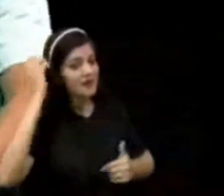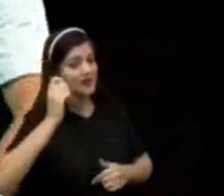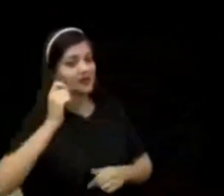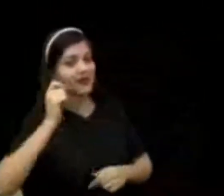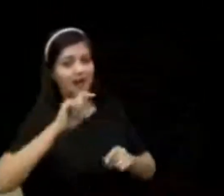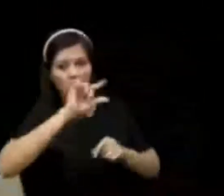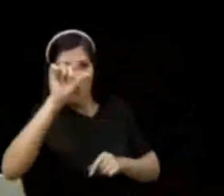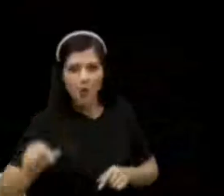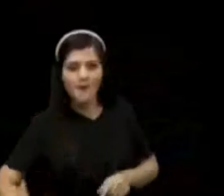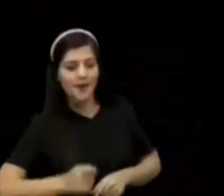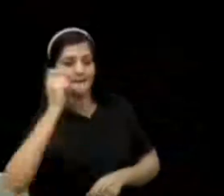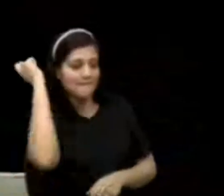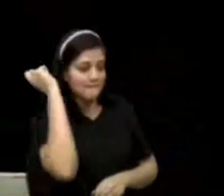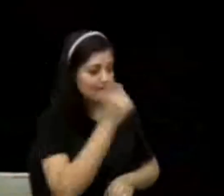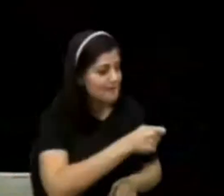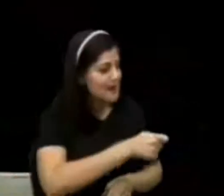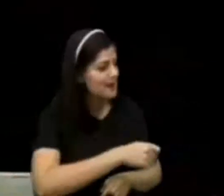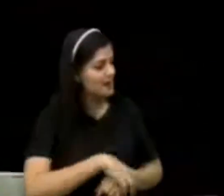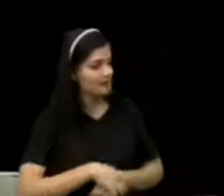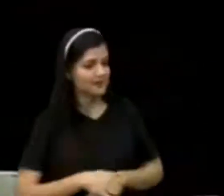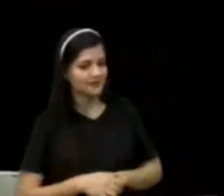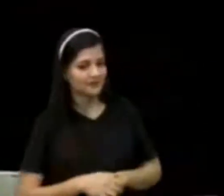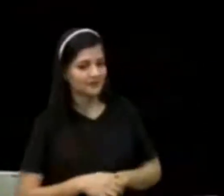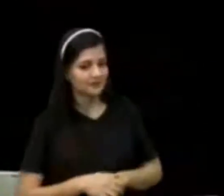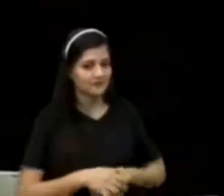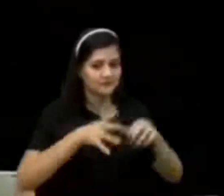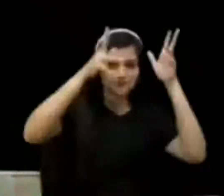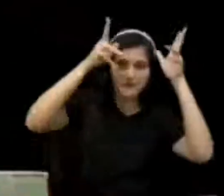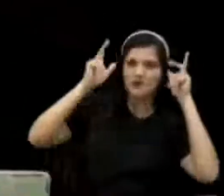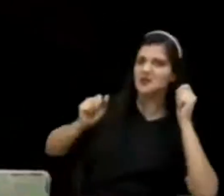uma cajadada na cabeça do leão, ele ruge,